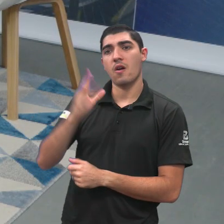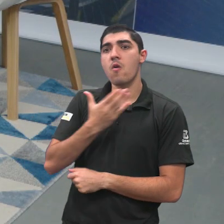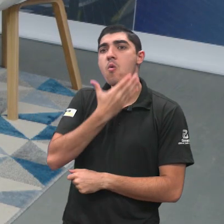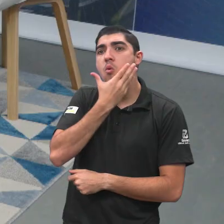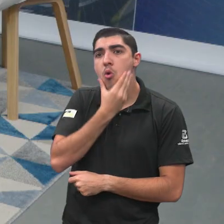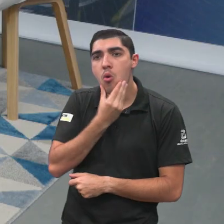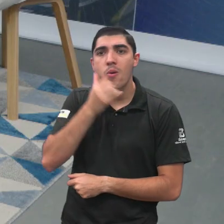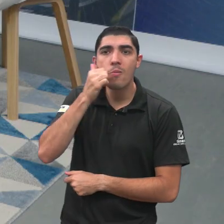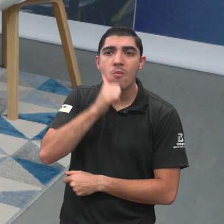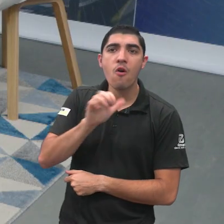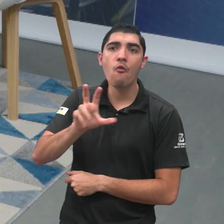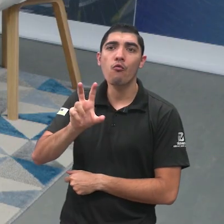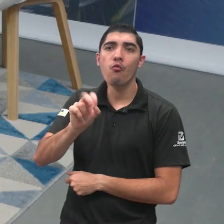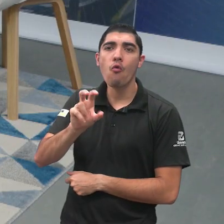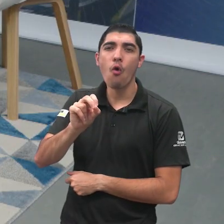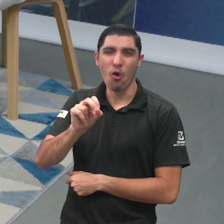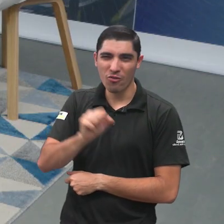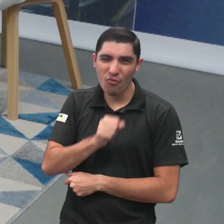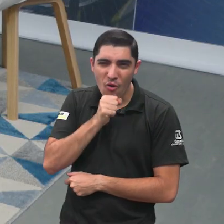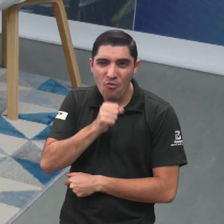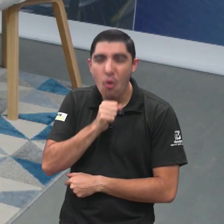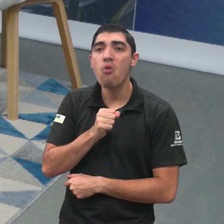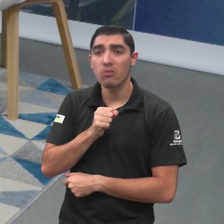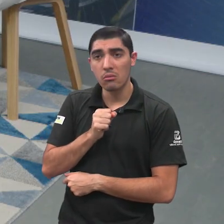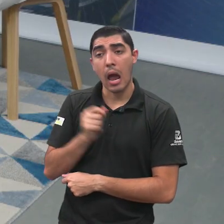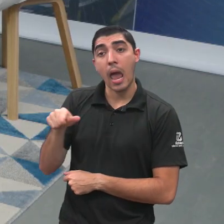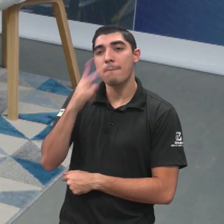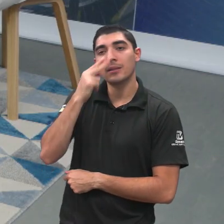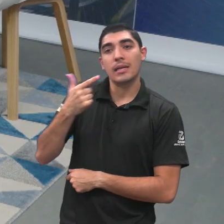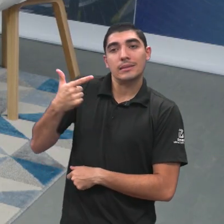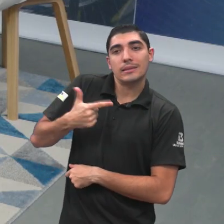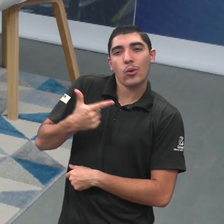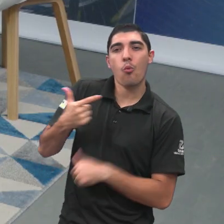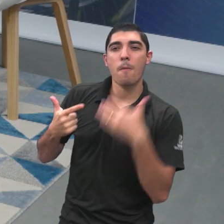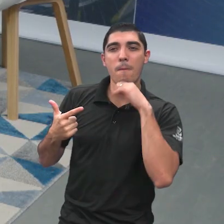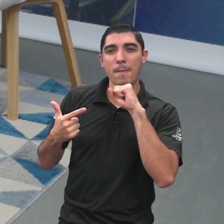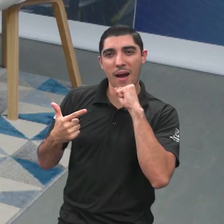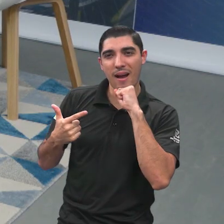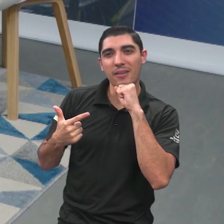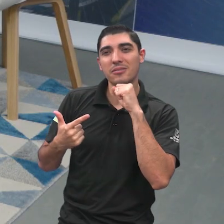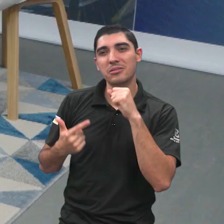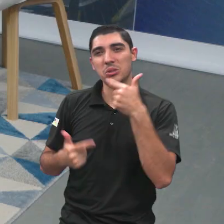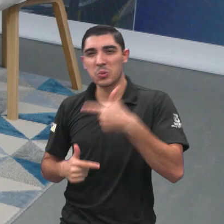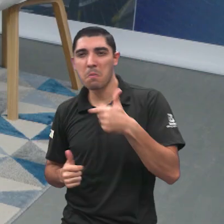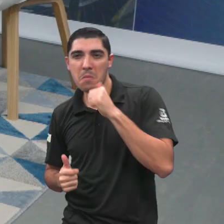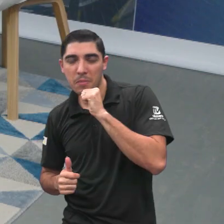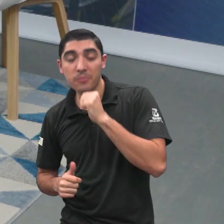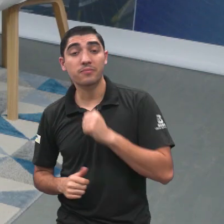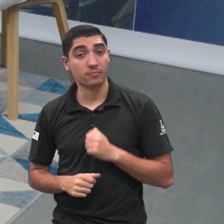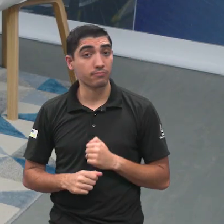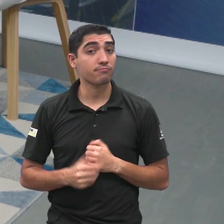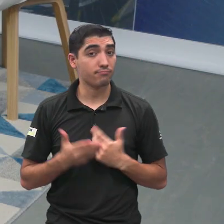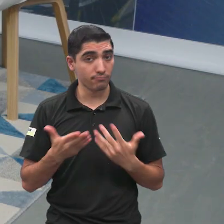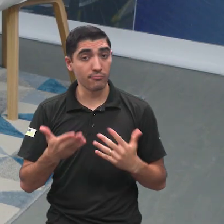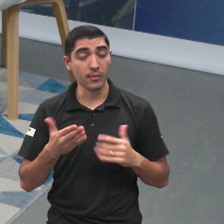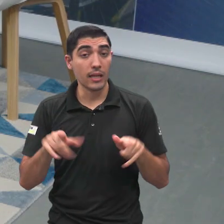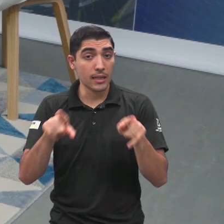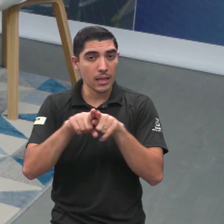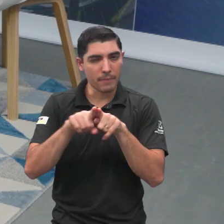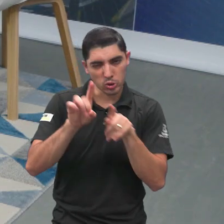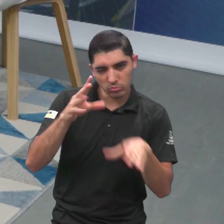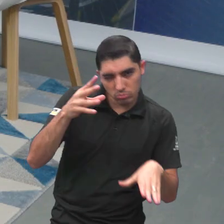da vida, ele se torna um segundo pai, com né? certeza. E a criança segue e normalmente. Acaba, assim, só